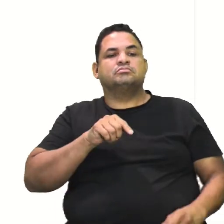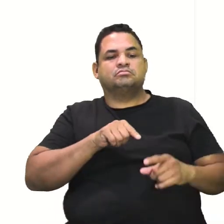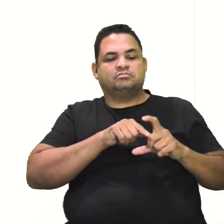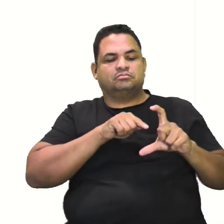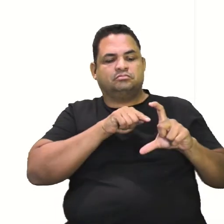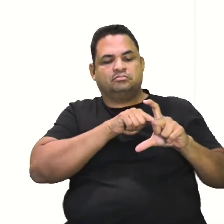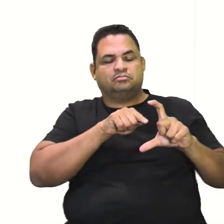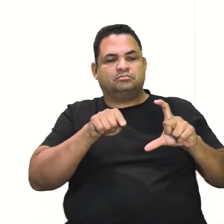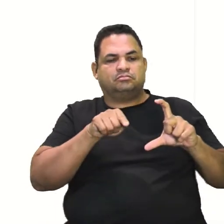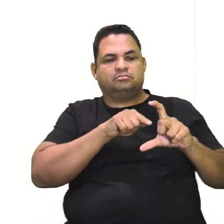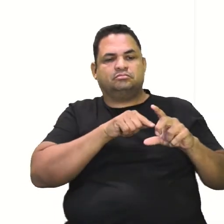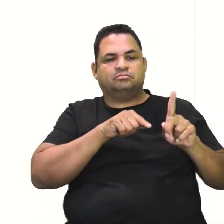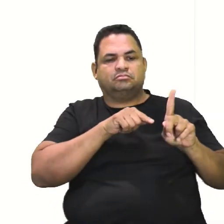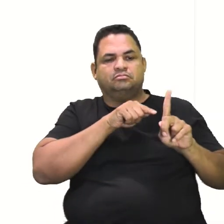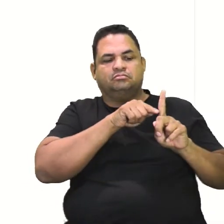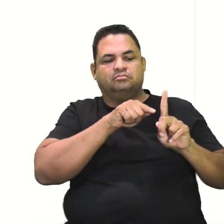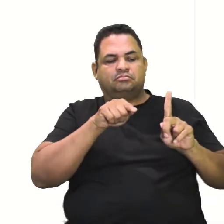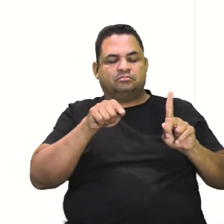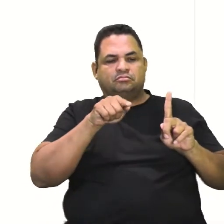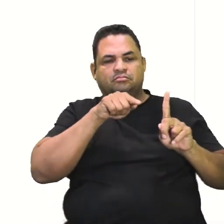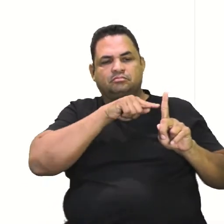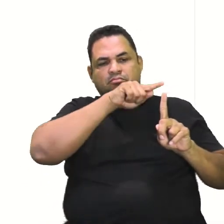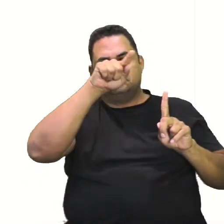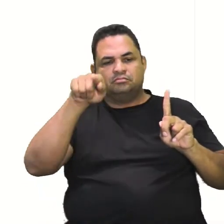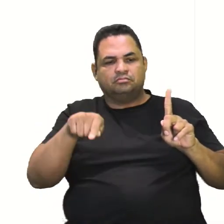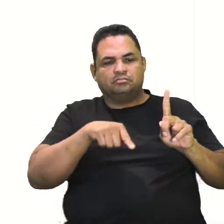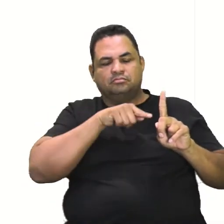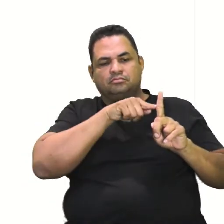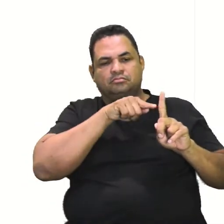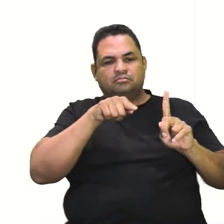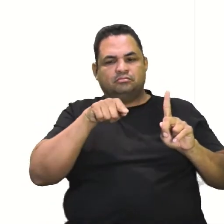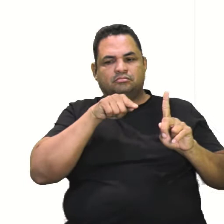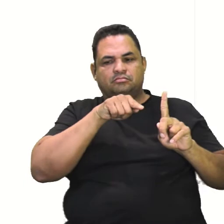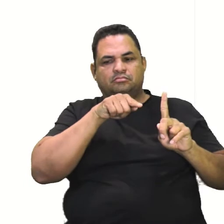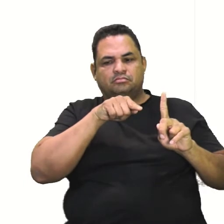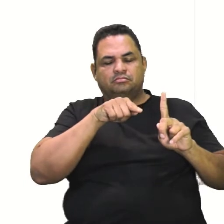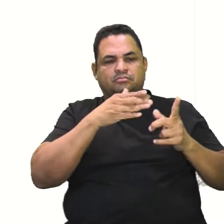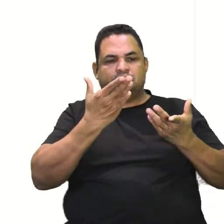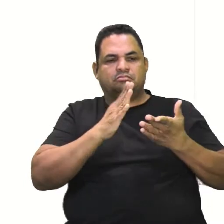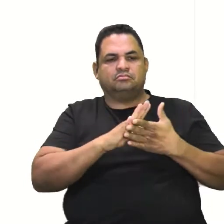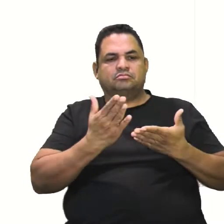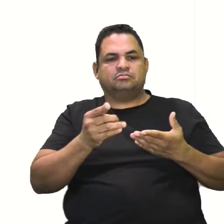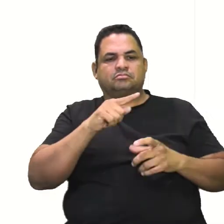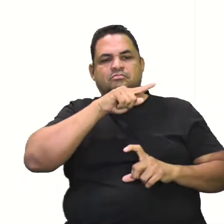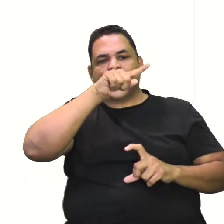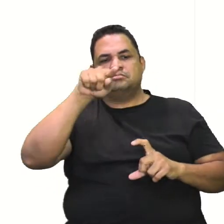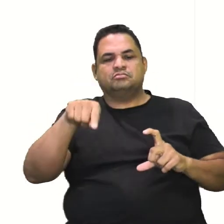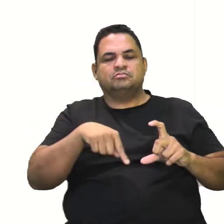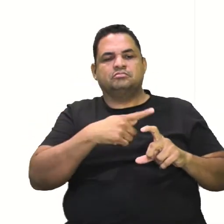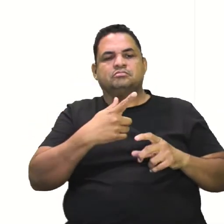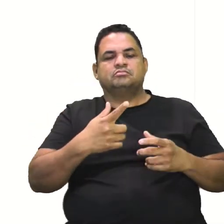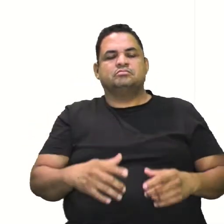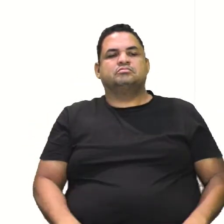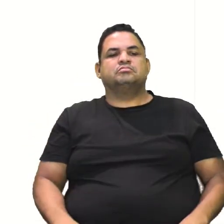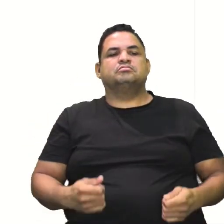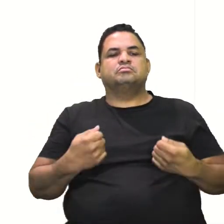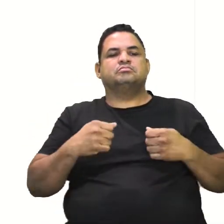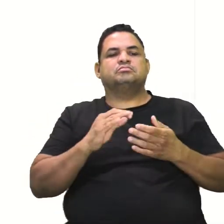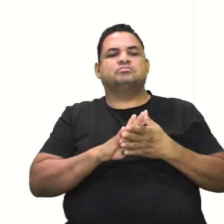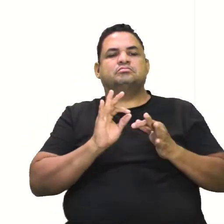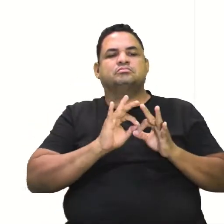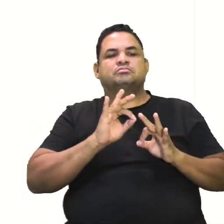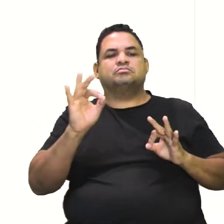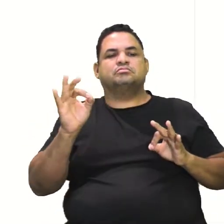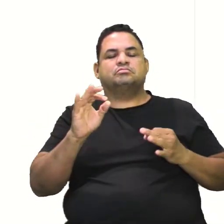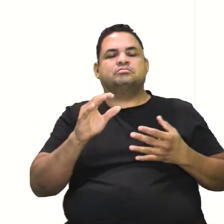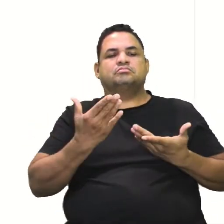A distância entre o centro e um ponto determinado pertencente a essa circunferência. Então, a gente pode fazer a distância